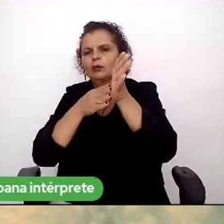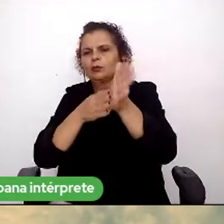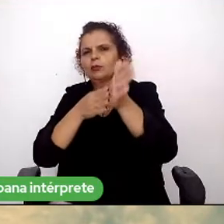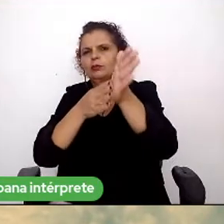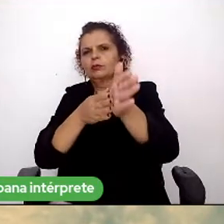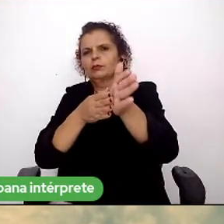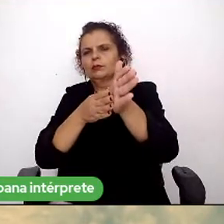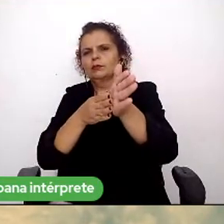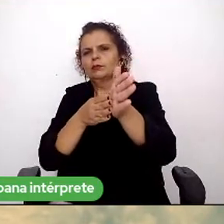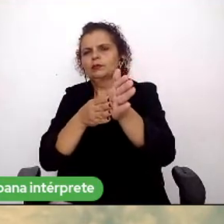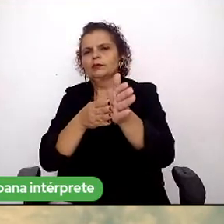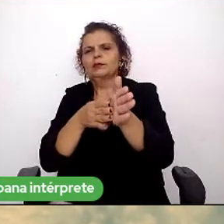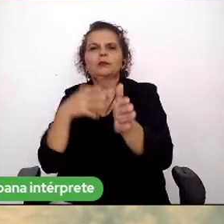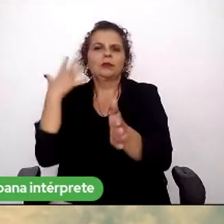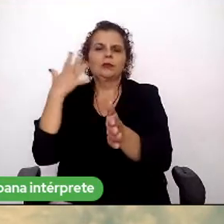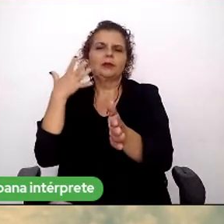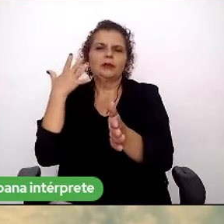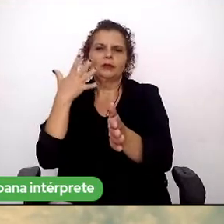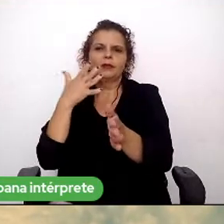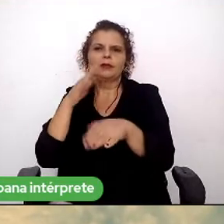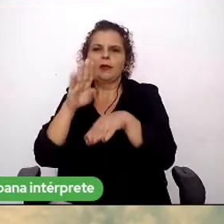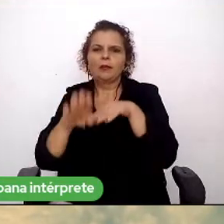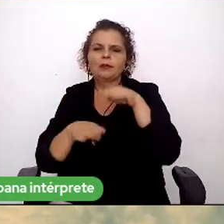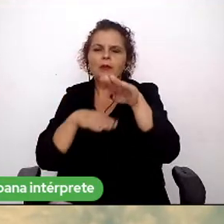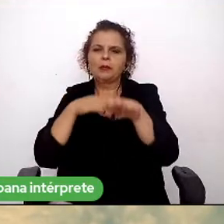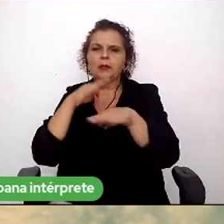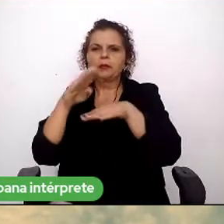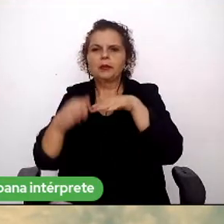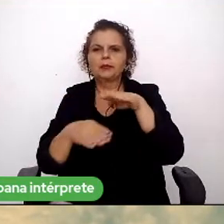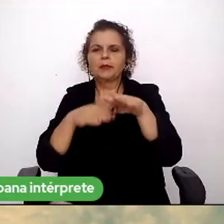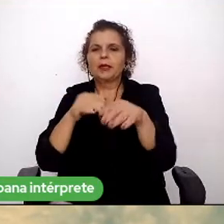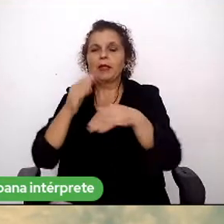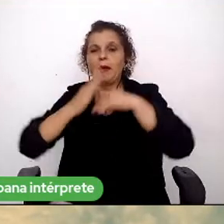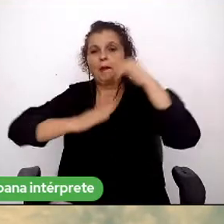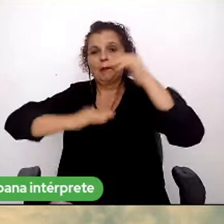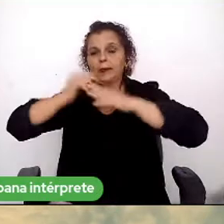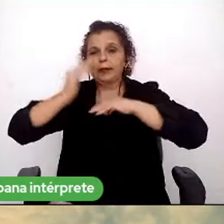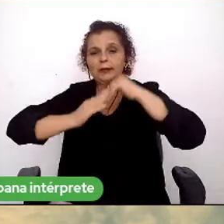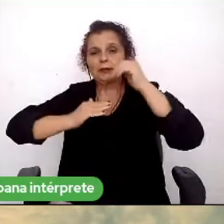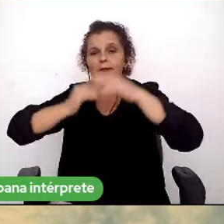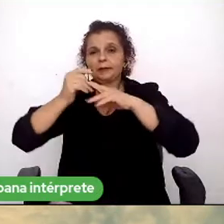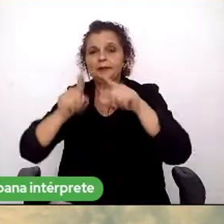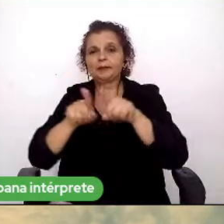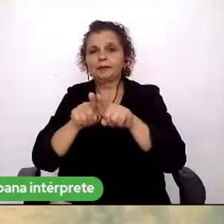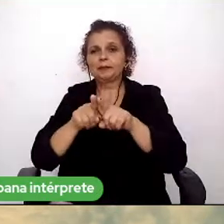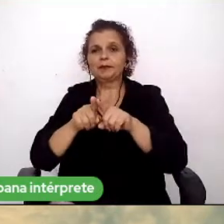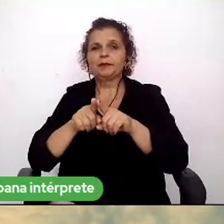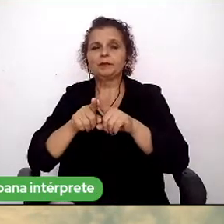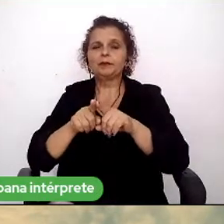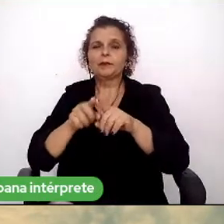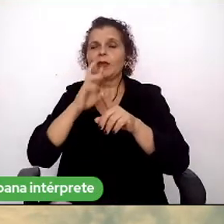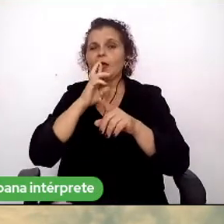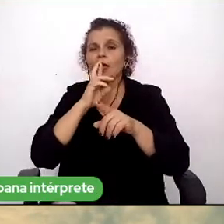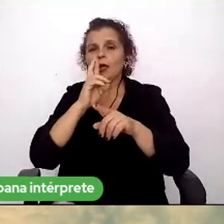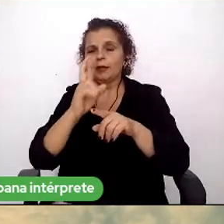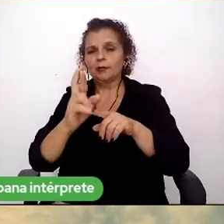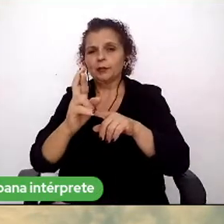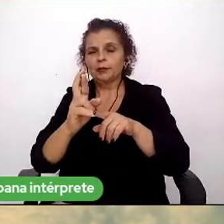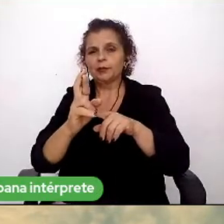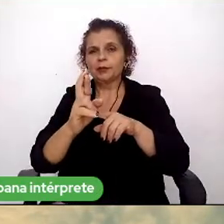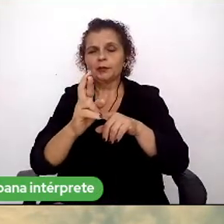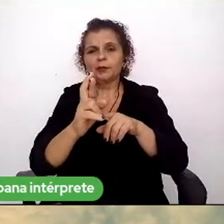pelo workshop, por essas etapas, por essas atividades, né, e o resultado é